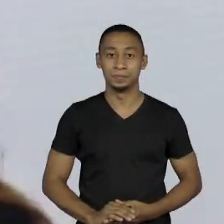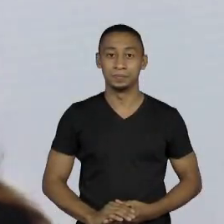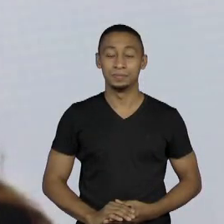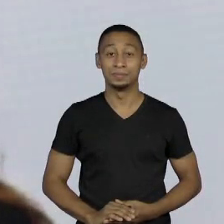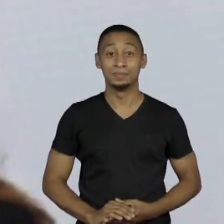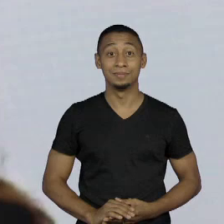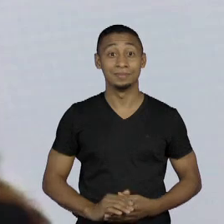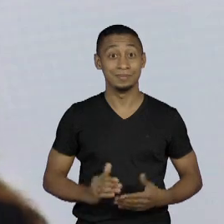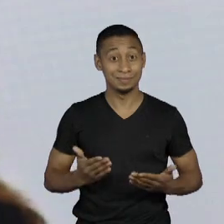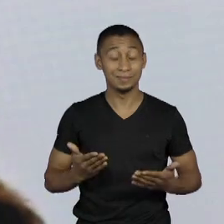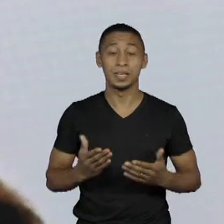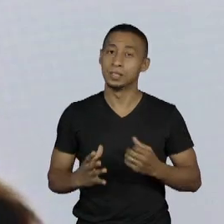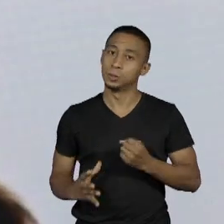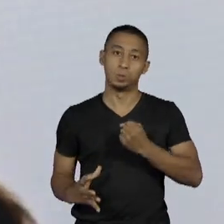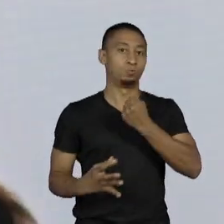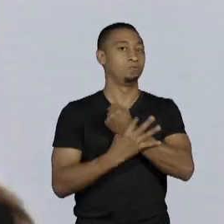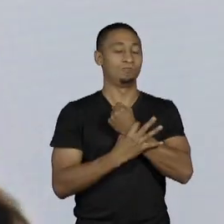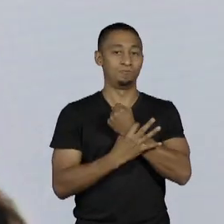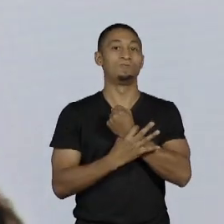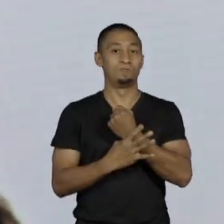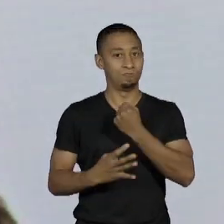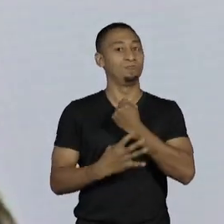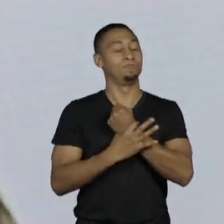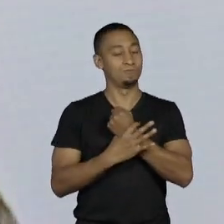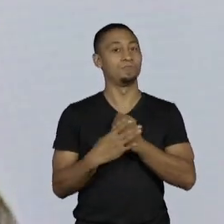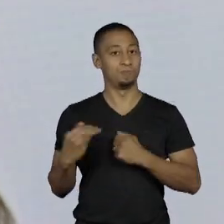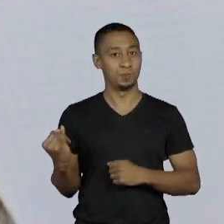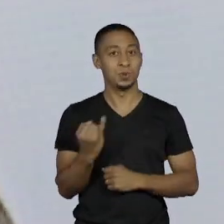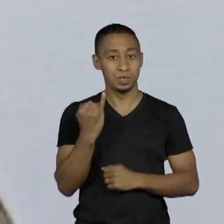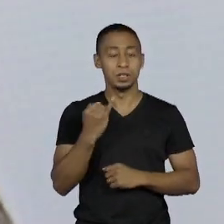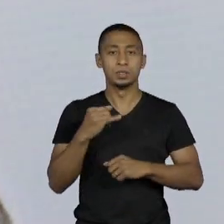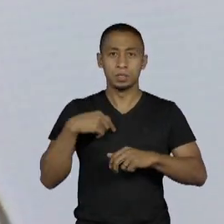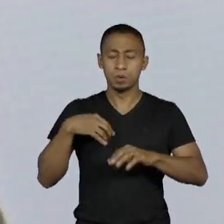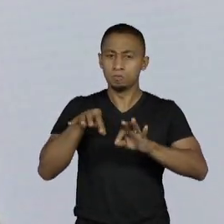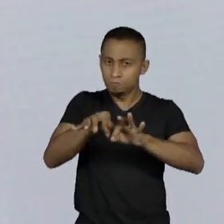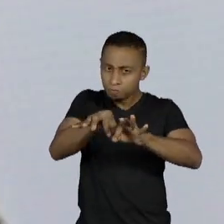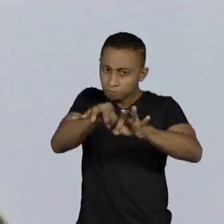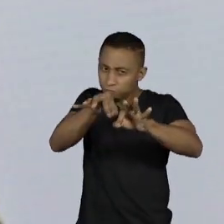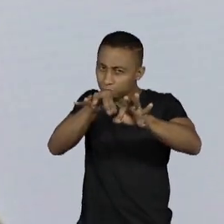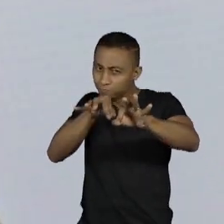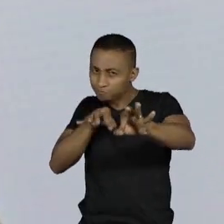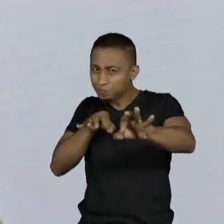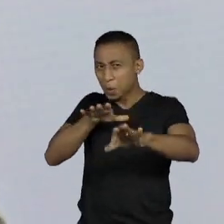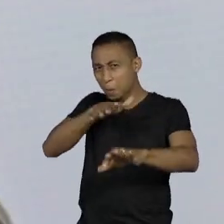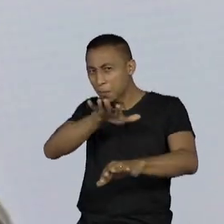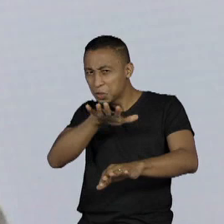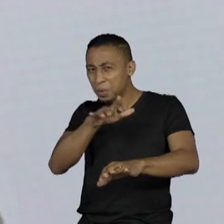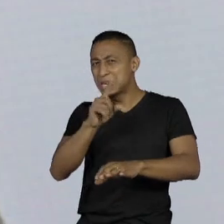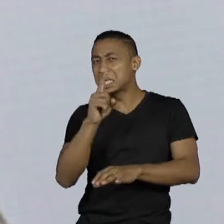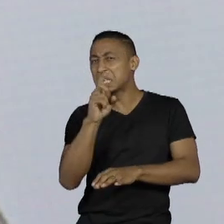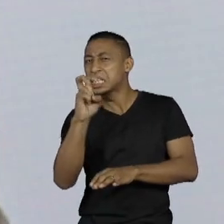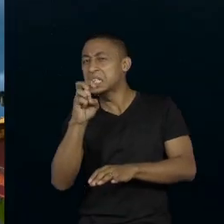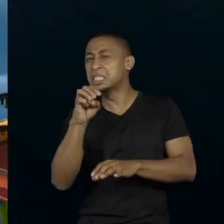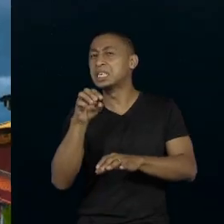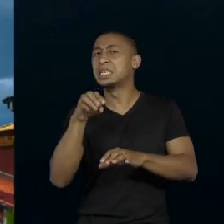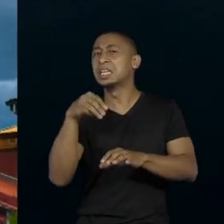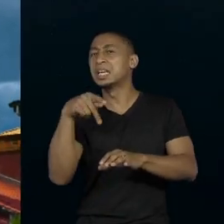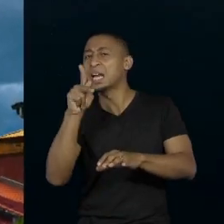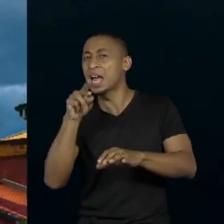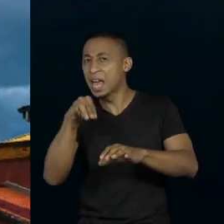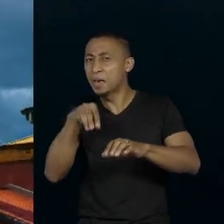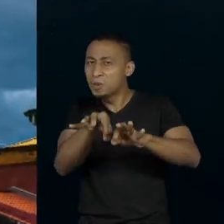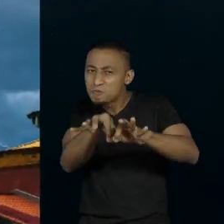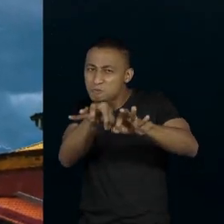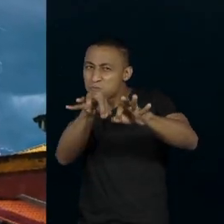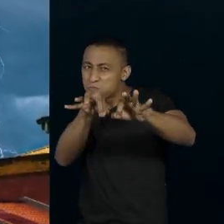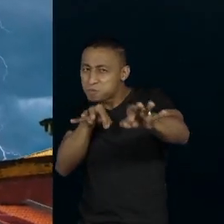Sempre mantendo a segurança tu tá a cerca de mais ou menos 15 quilômetros de distância de um raio. Para começar a vir